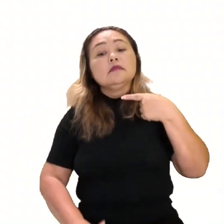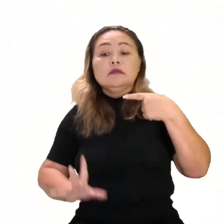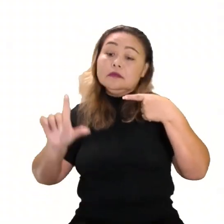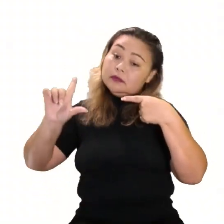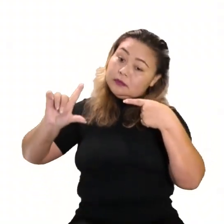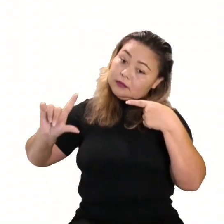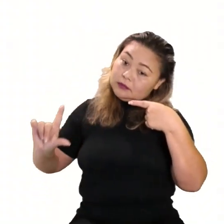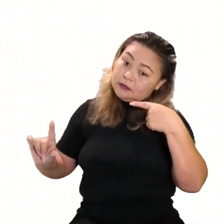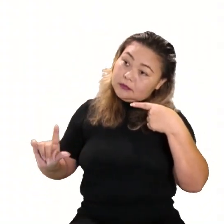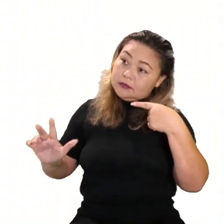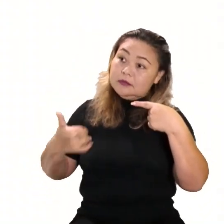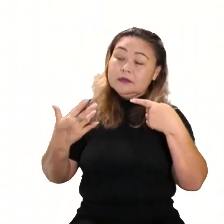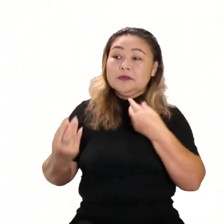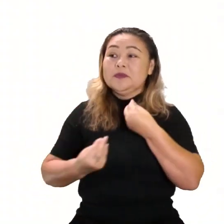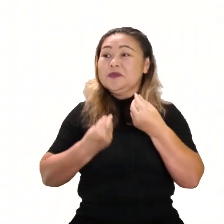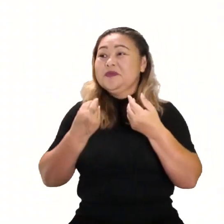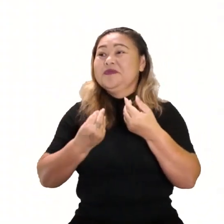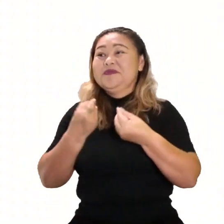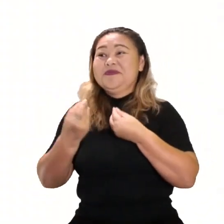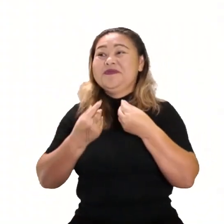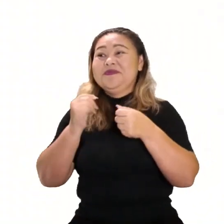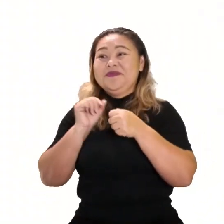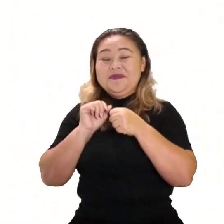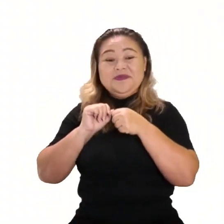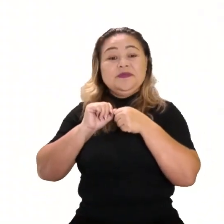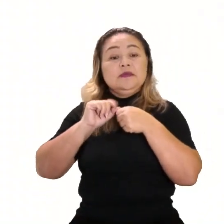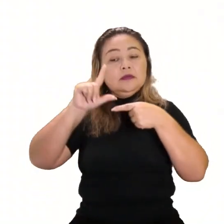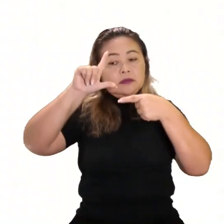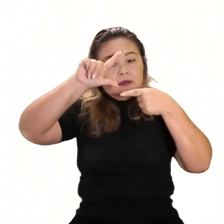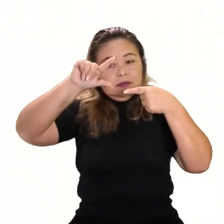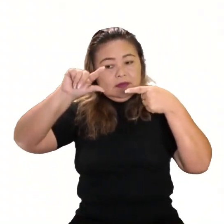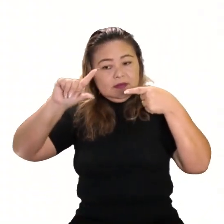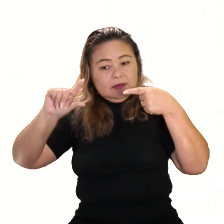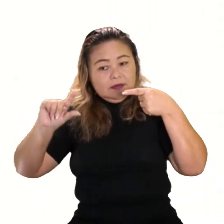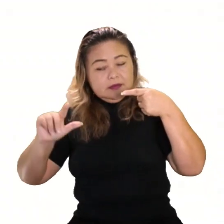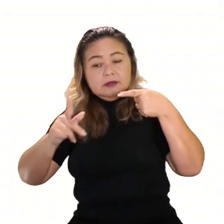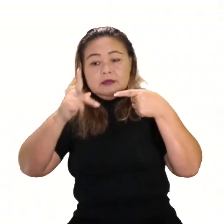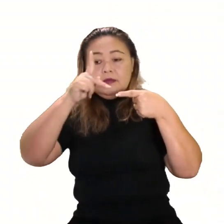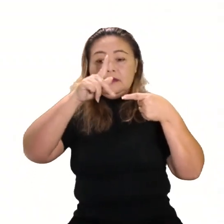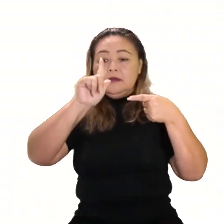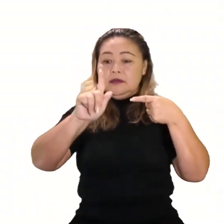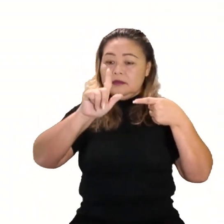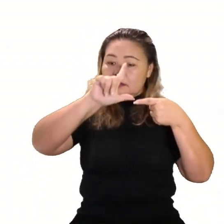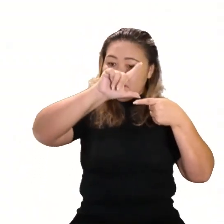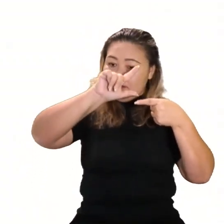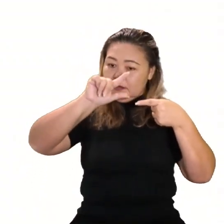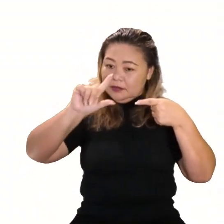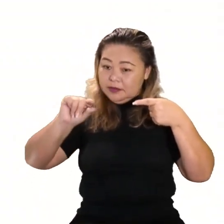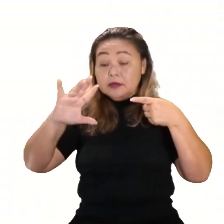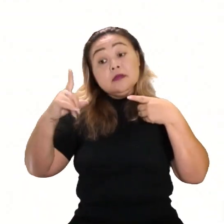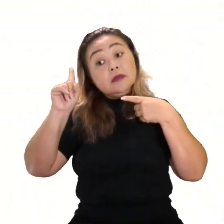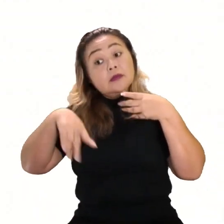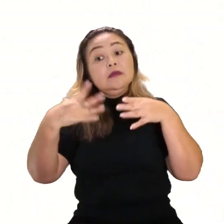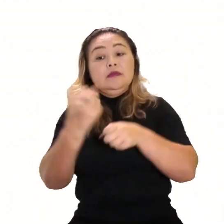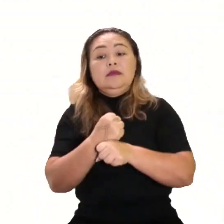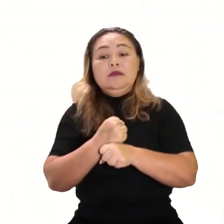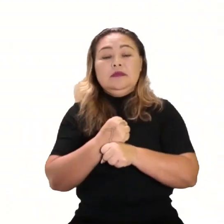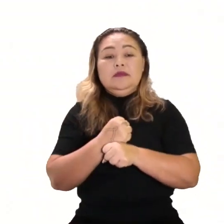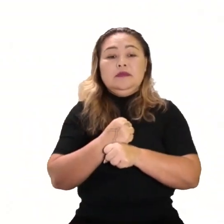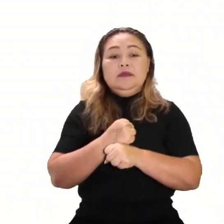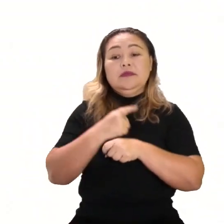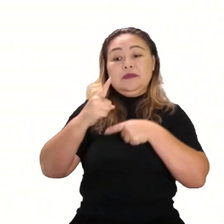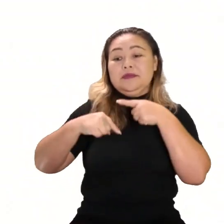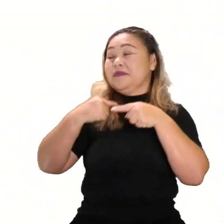vai diminuindo. Como é que vai fazendo? Ela vai diminuindo, né? Uma PG decrescente. Mas é uma soma. É uma soma. Então